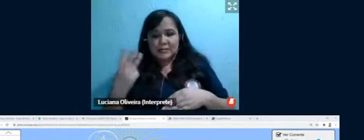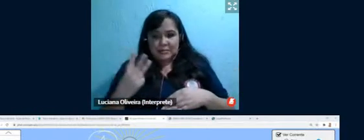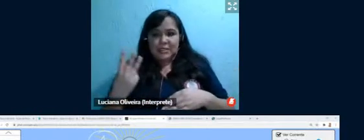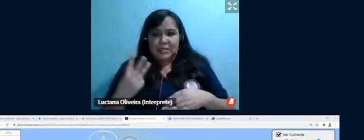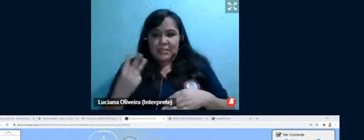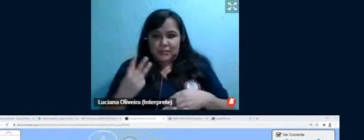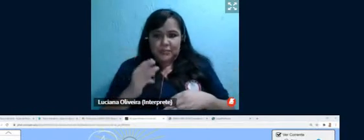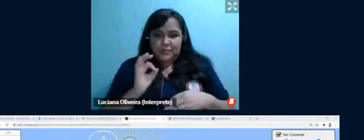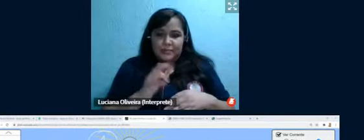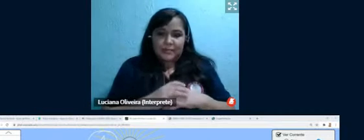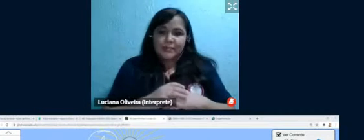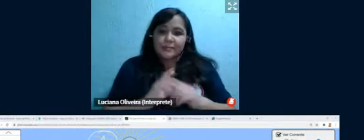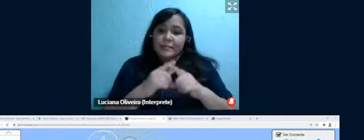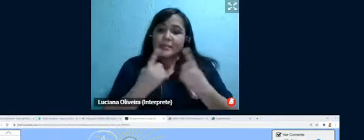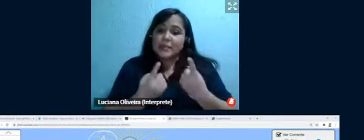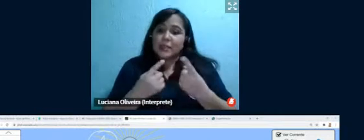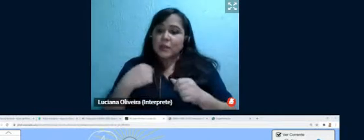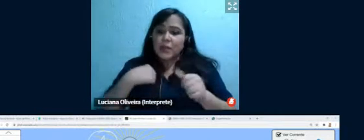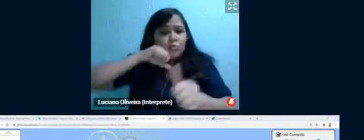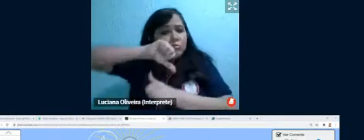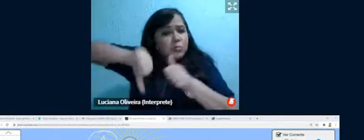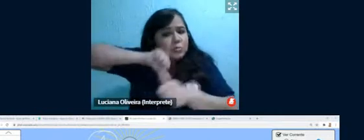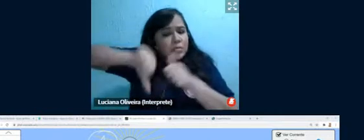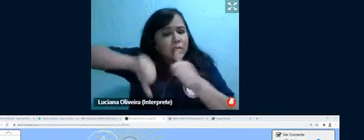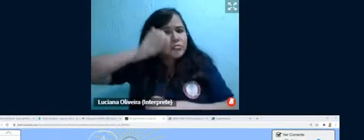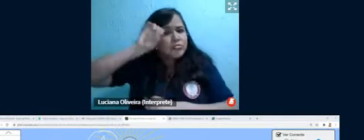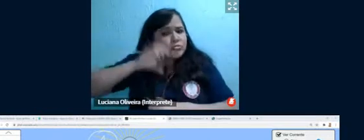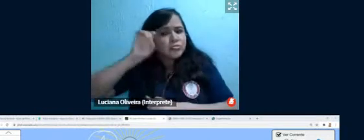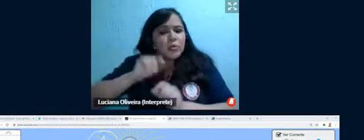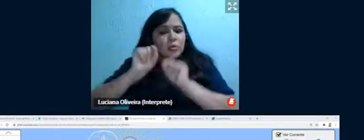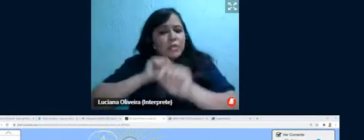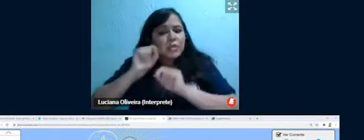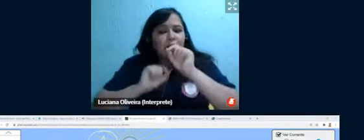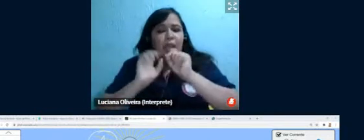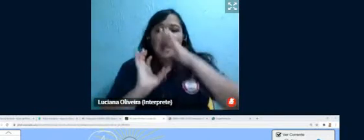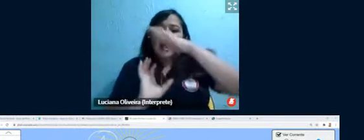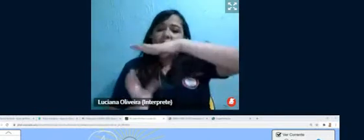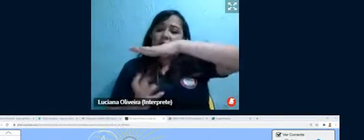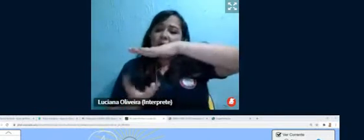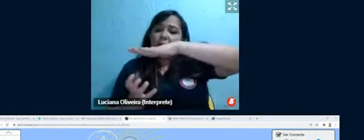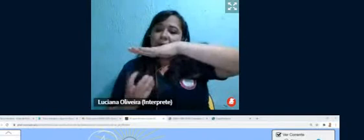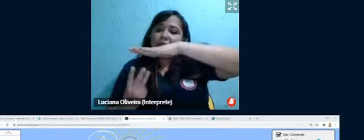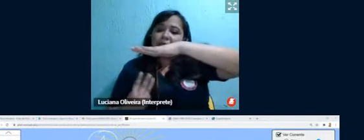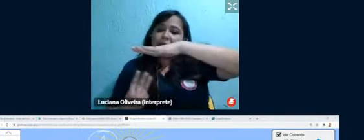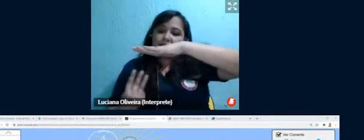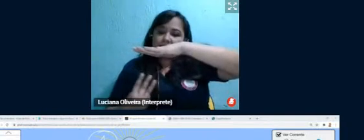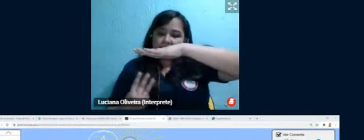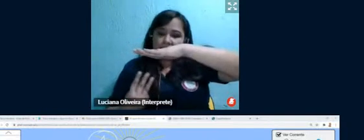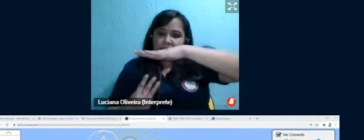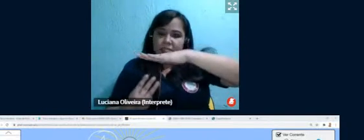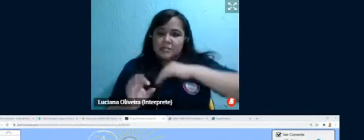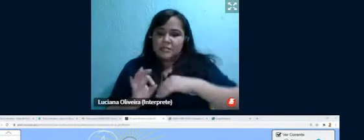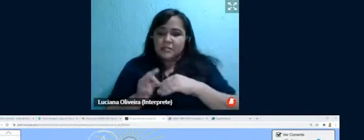a propriedade só da lâmpada 3. Ela é uma lâmpada diferente agora. Ela tem uma resistência menor. Aí